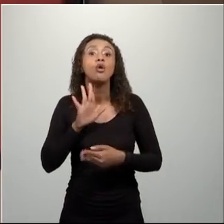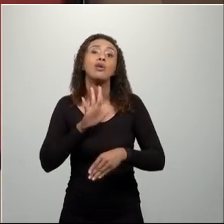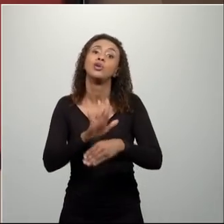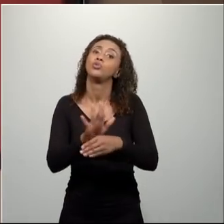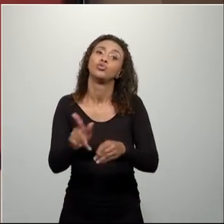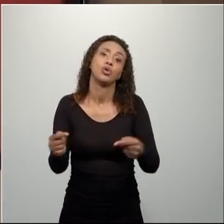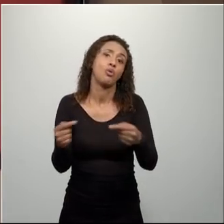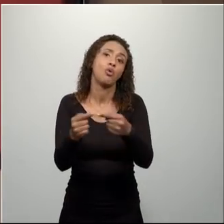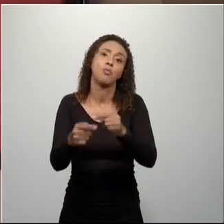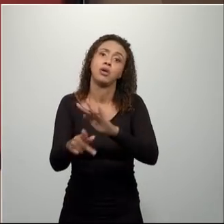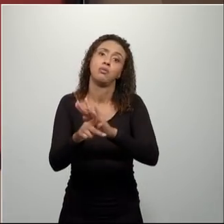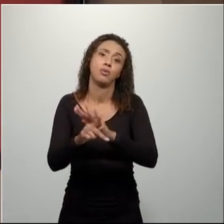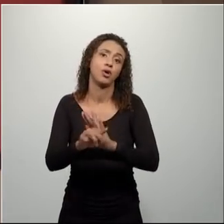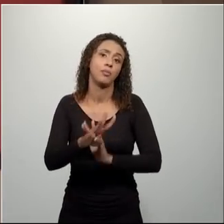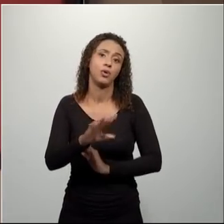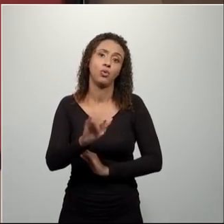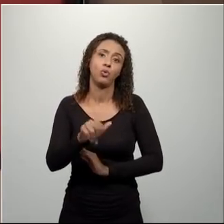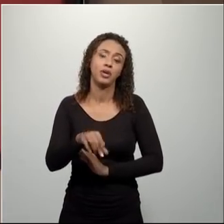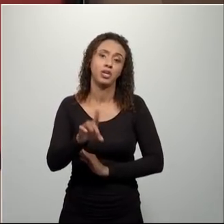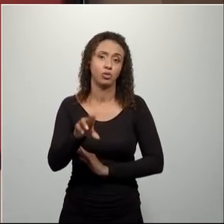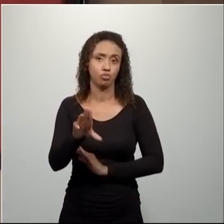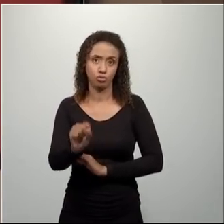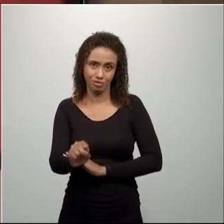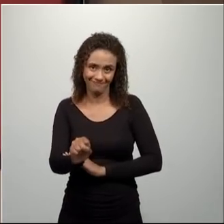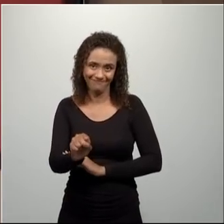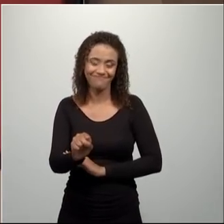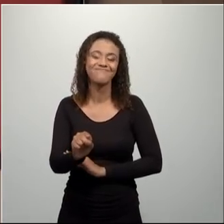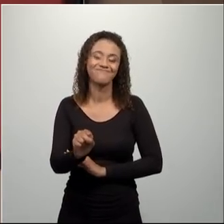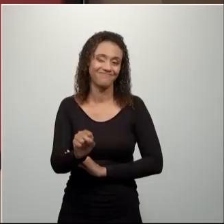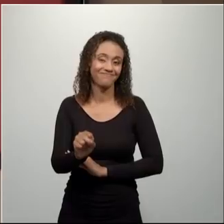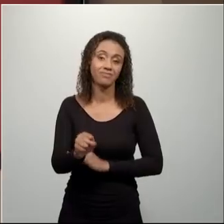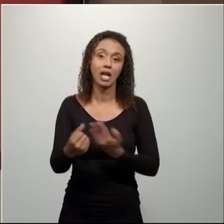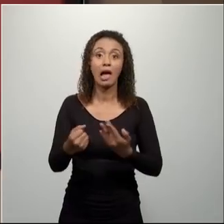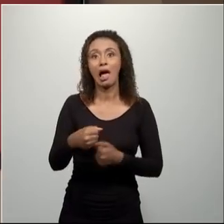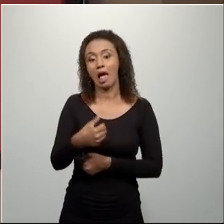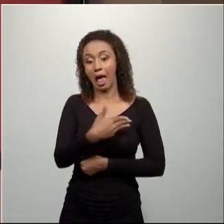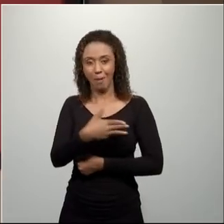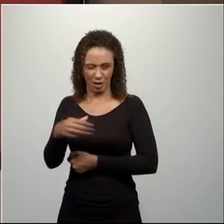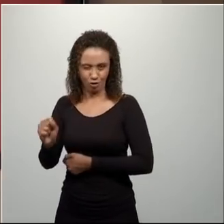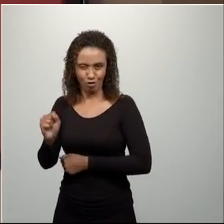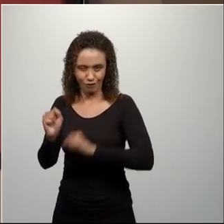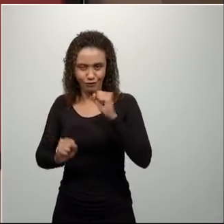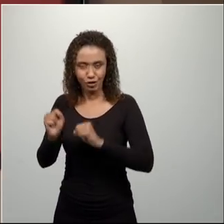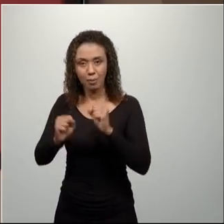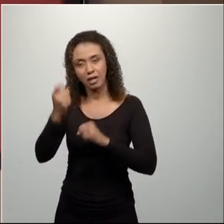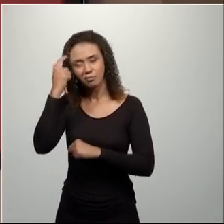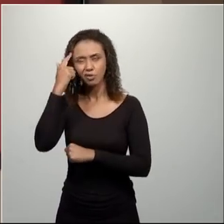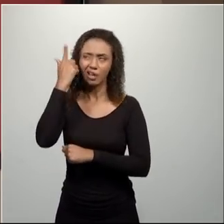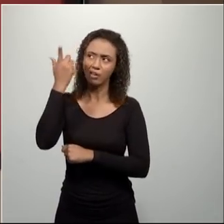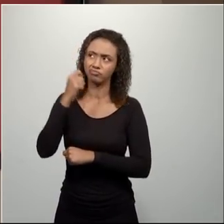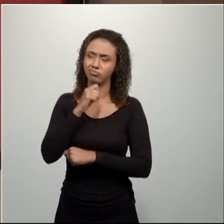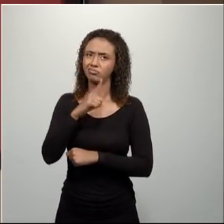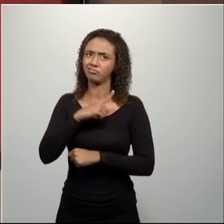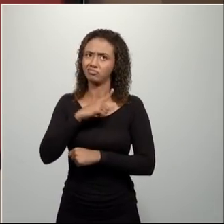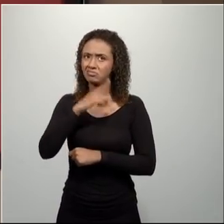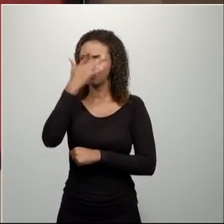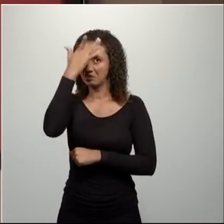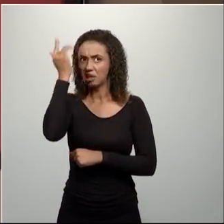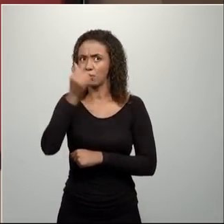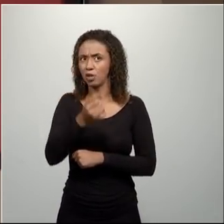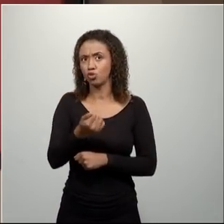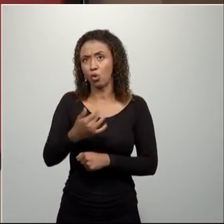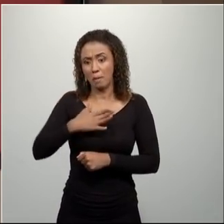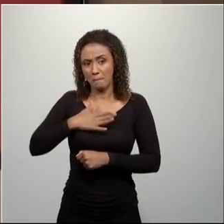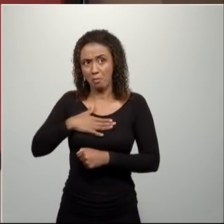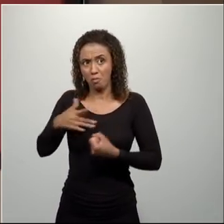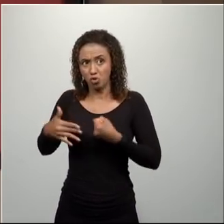windows então a microsoft em um certo momento decidiu que poxa você tem tantos usuários que baixam as atualizações no